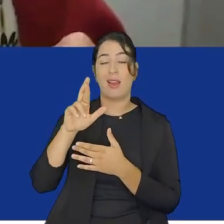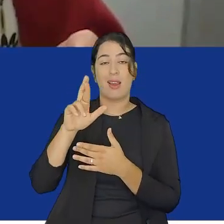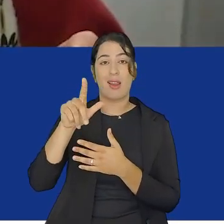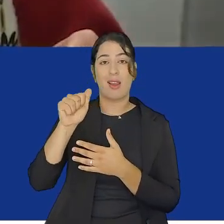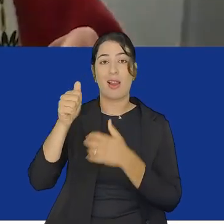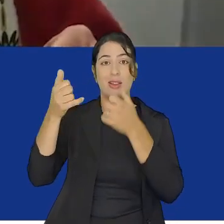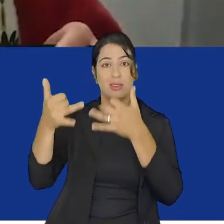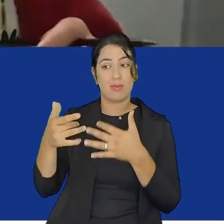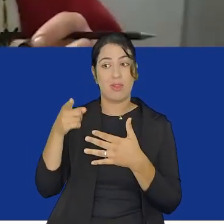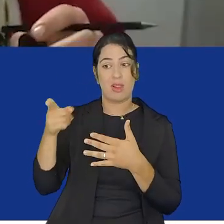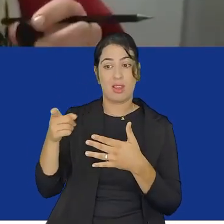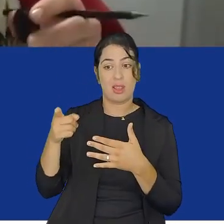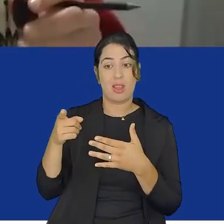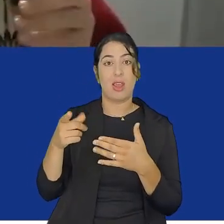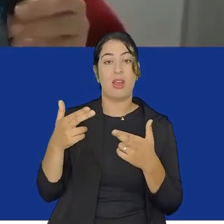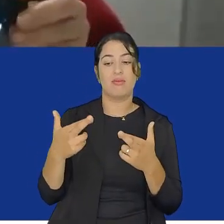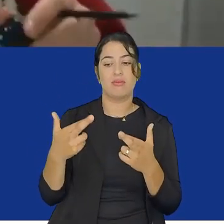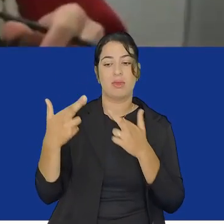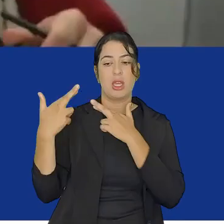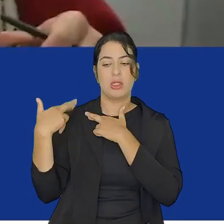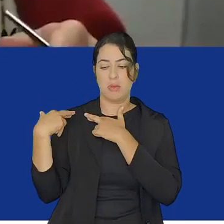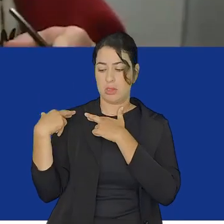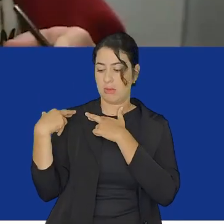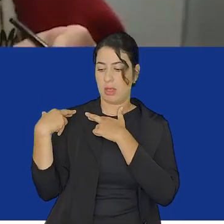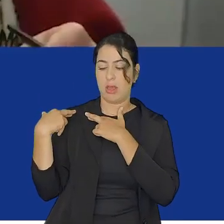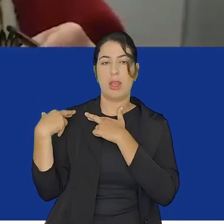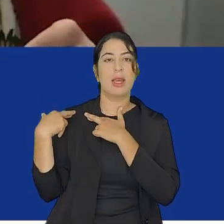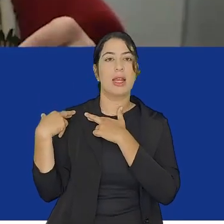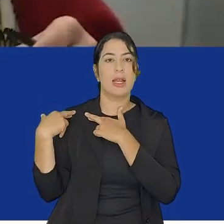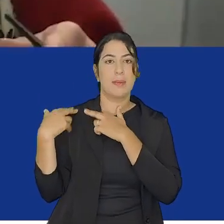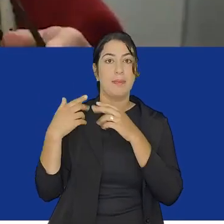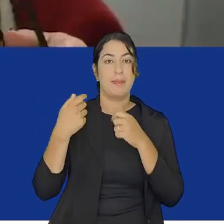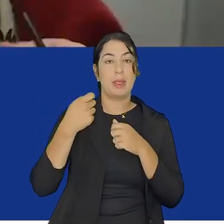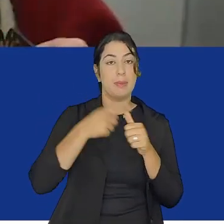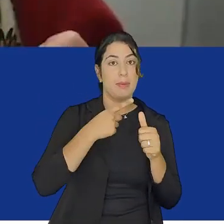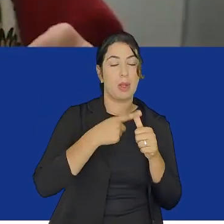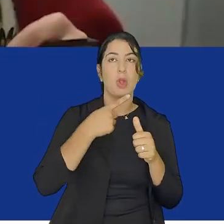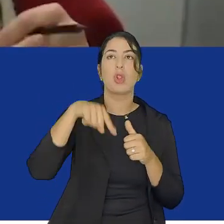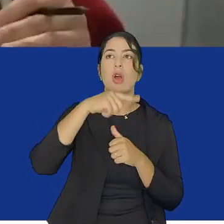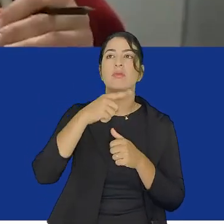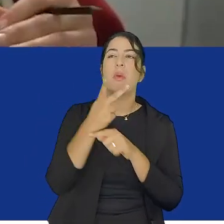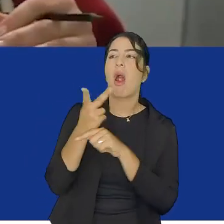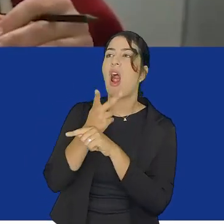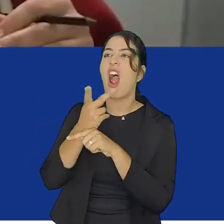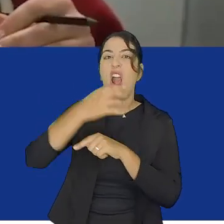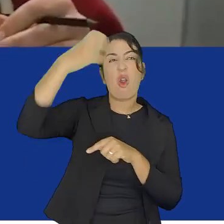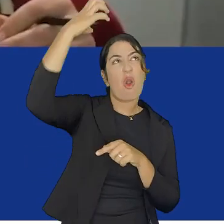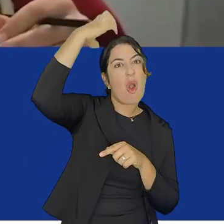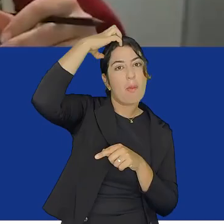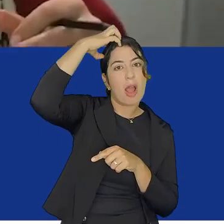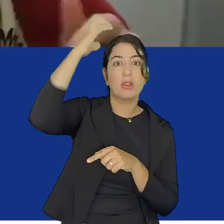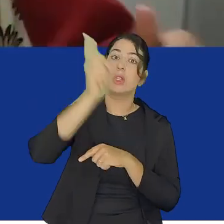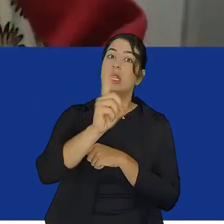responsabilidade, de sair de achar culpados. Então, o culpado é o gestor, o culpado é o outro, o culpado é a instituição. Então, eu não tenho nada para fazer,